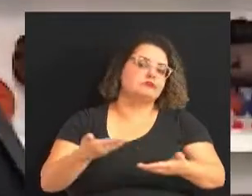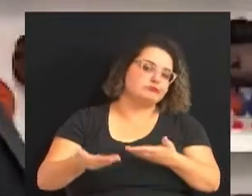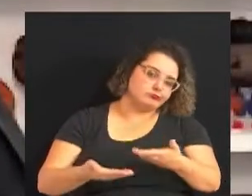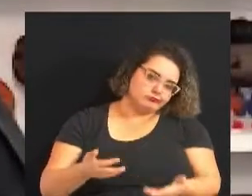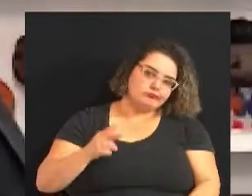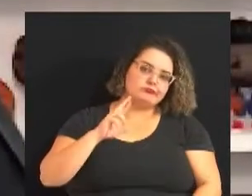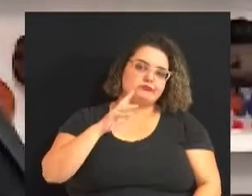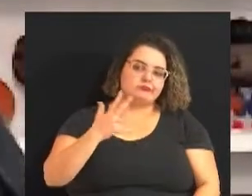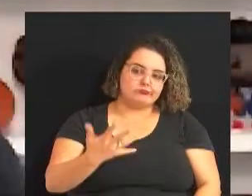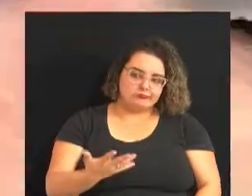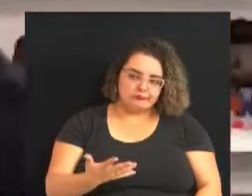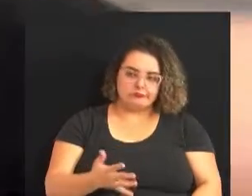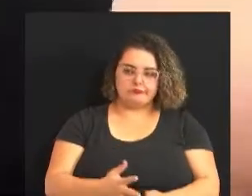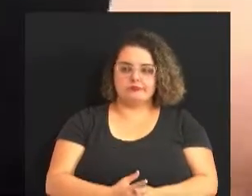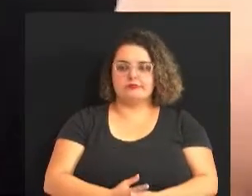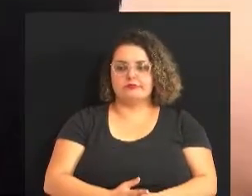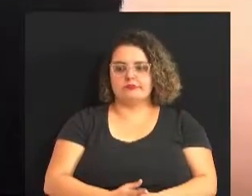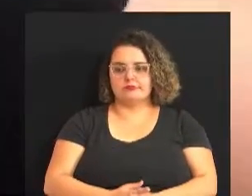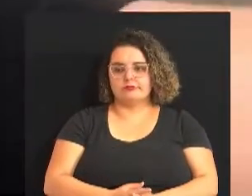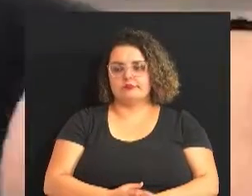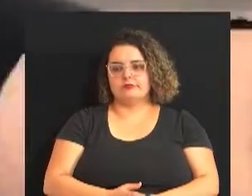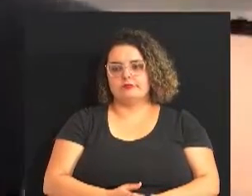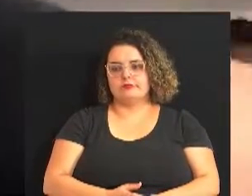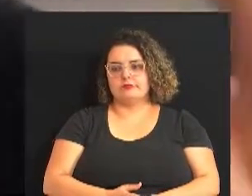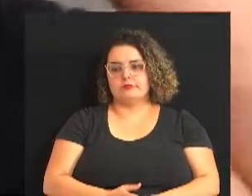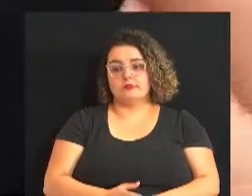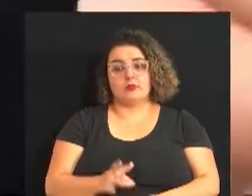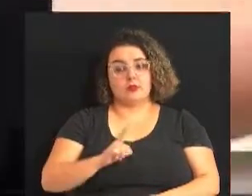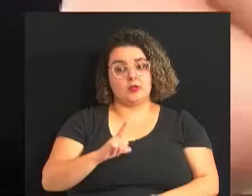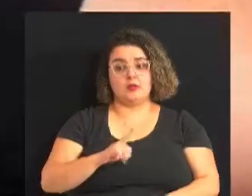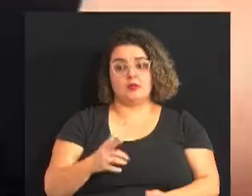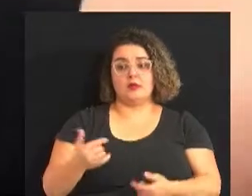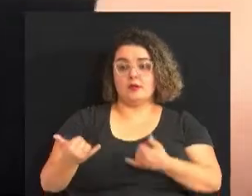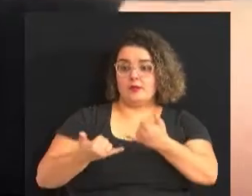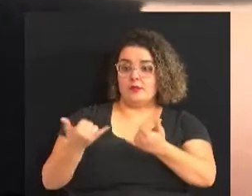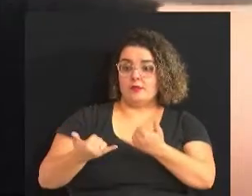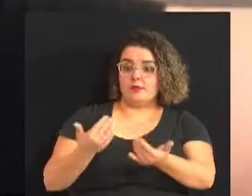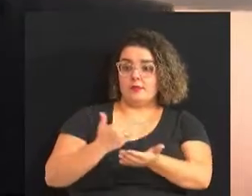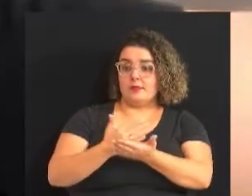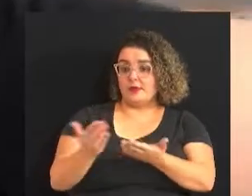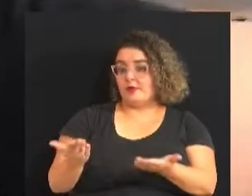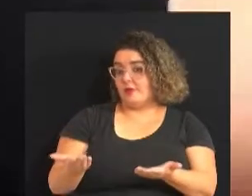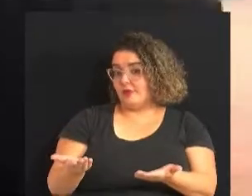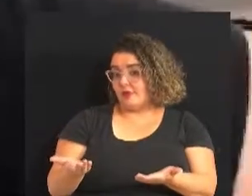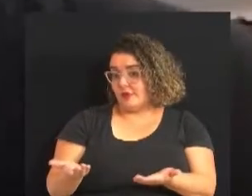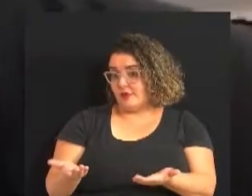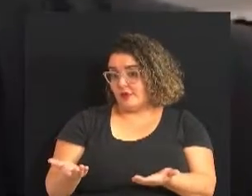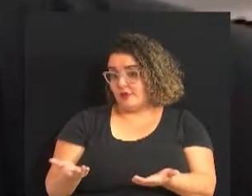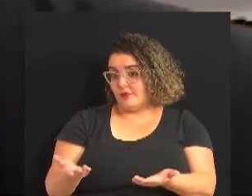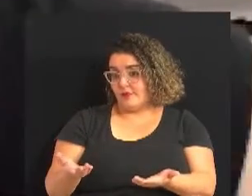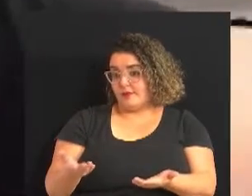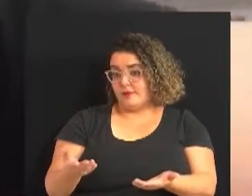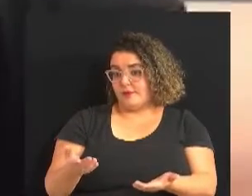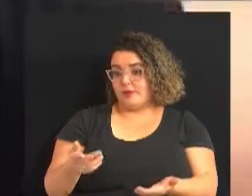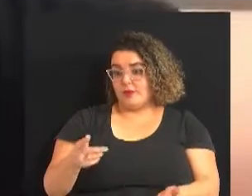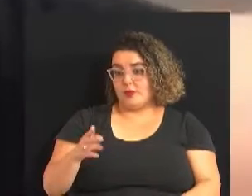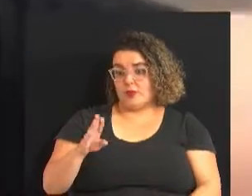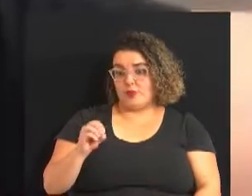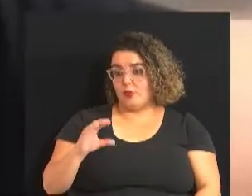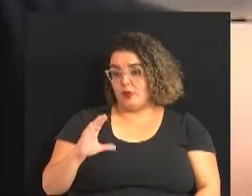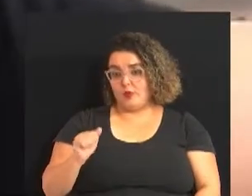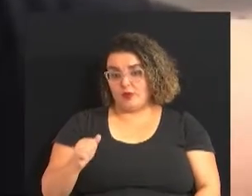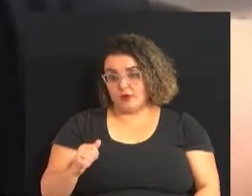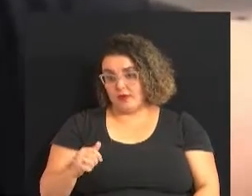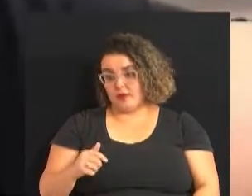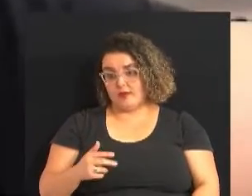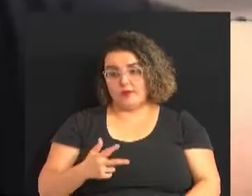resultado. A gente tem aí recente, você brincou comigo no começo, o Boca foi campeão recente